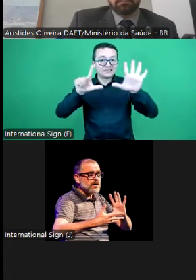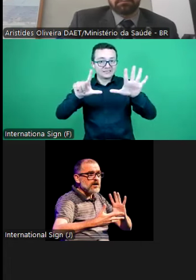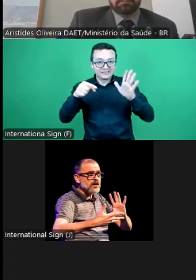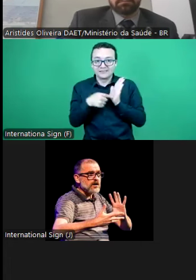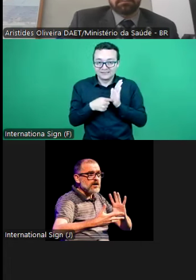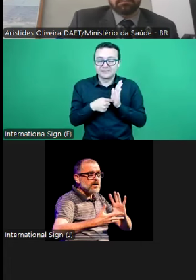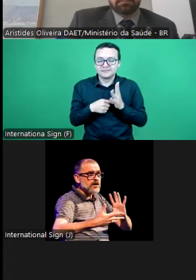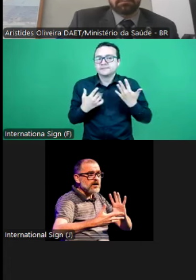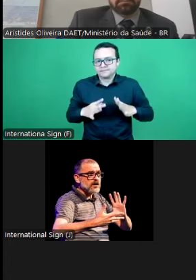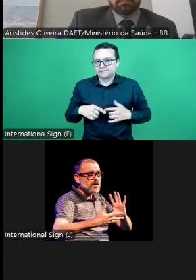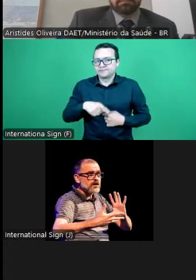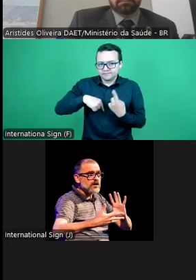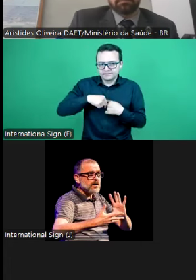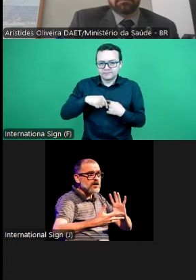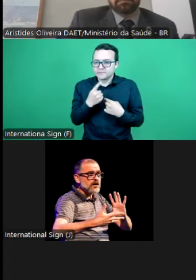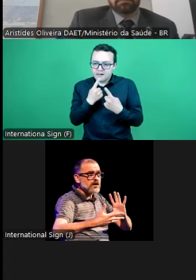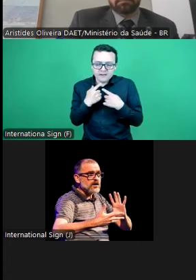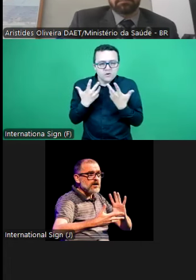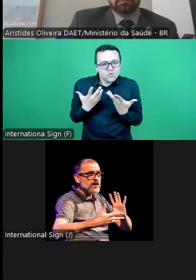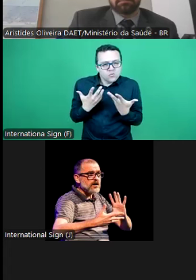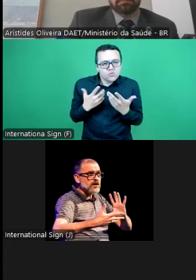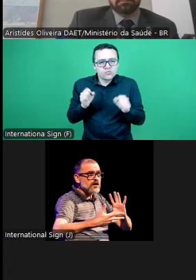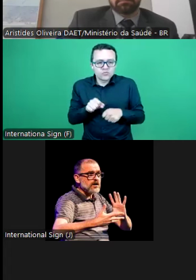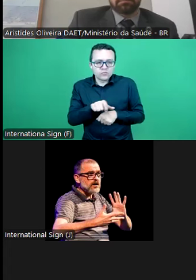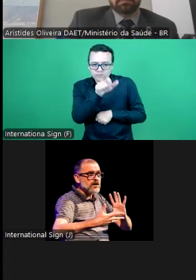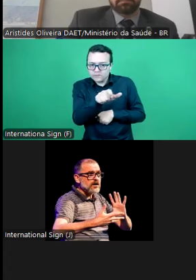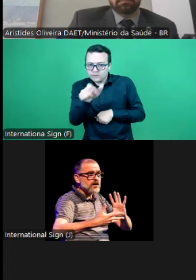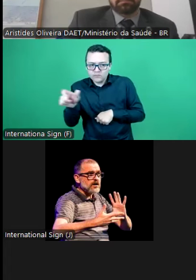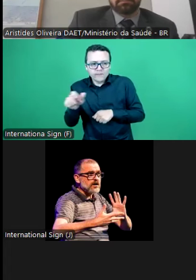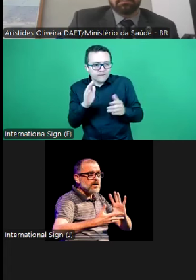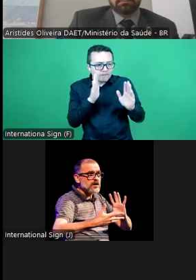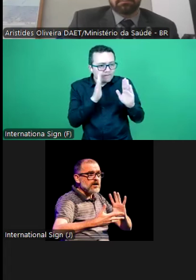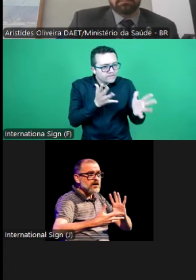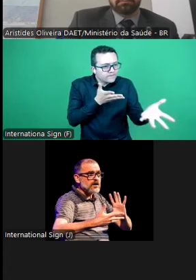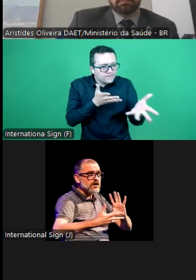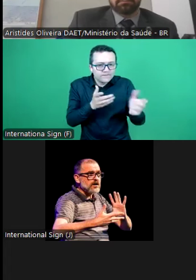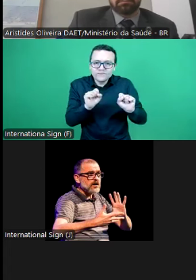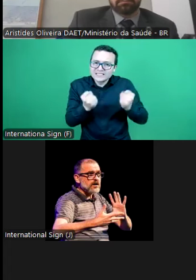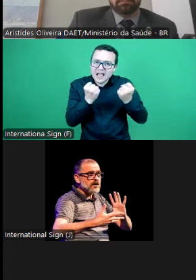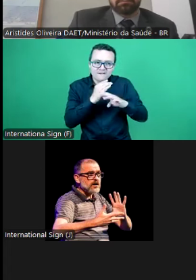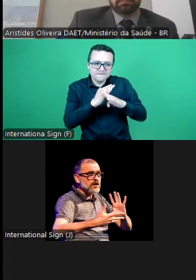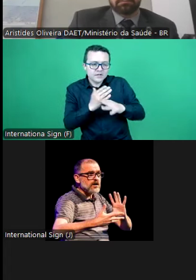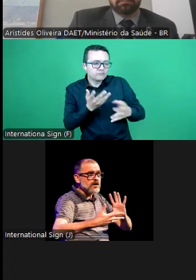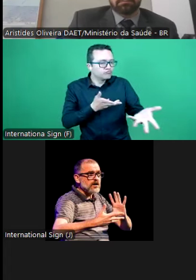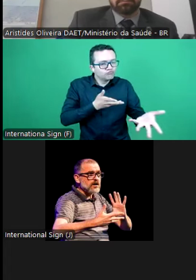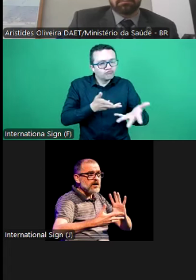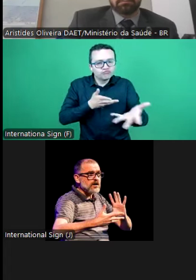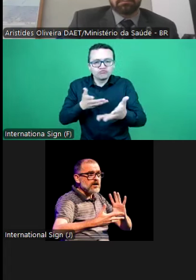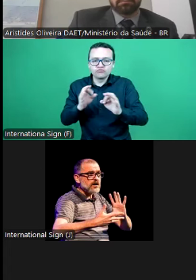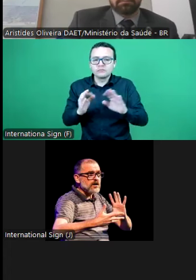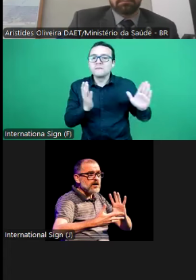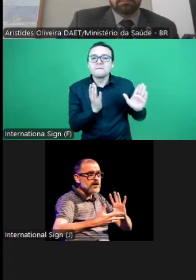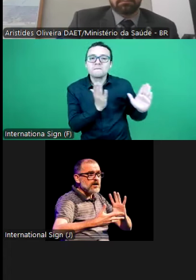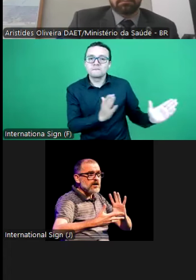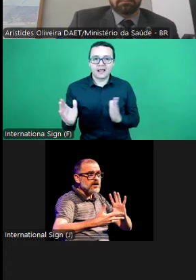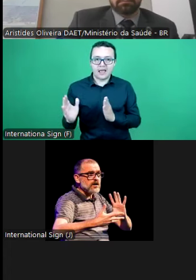Também nós desenvolvimos um plano de ação de segurança do paciente que foi emitido